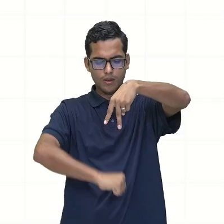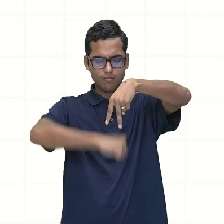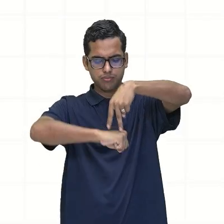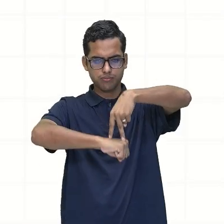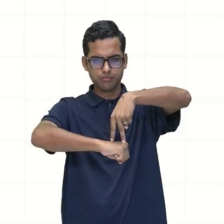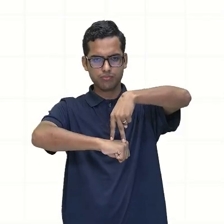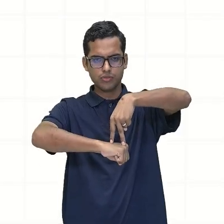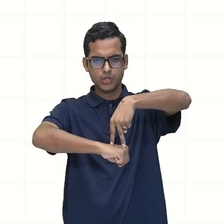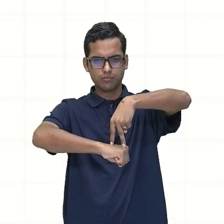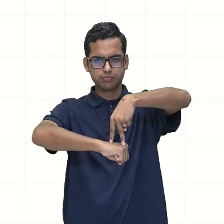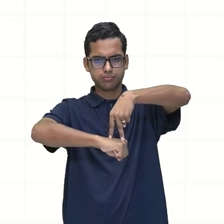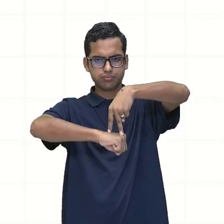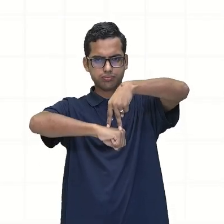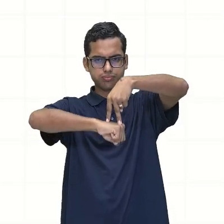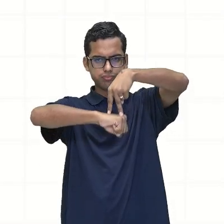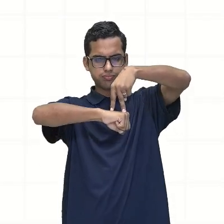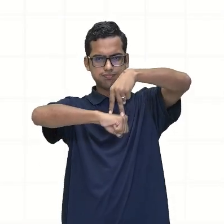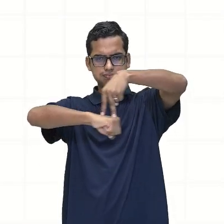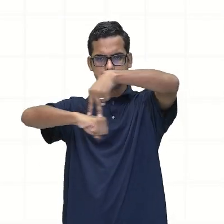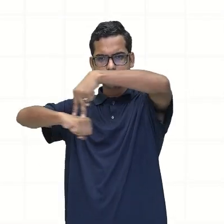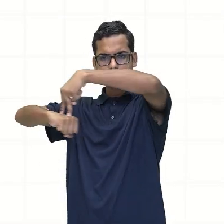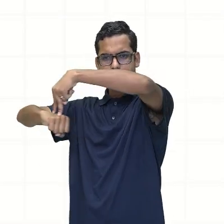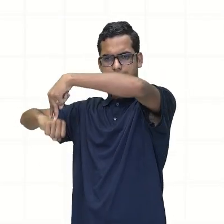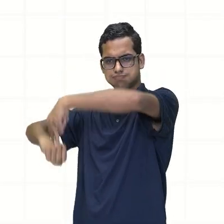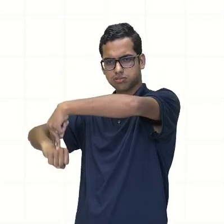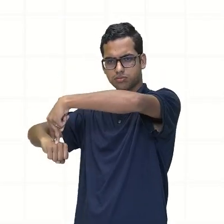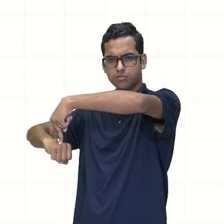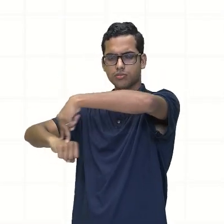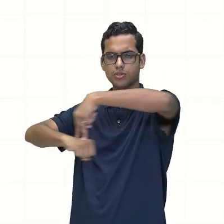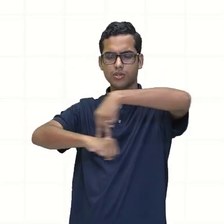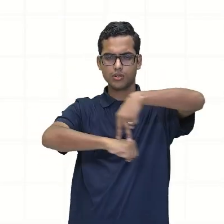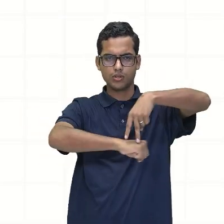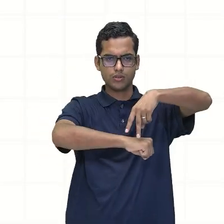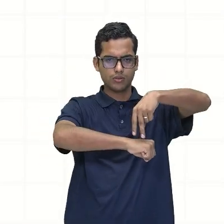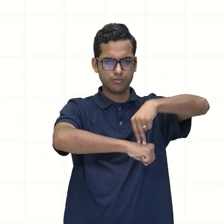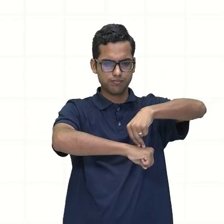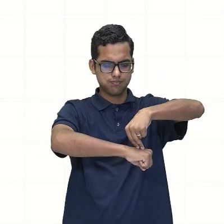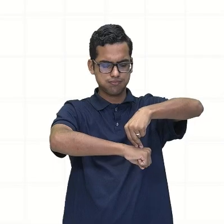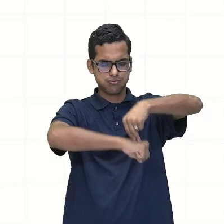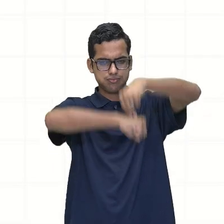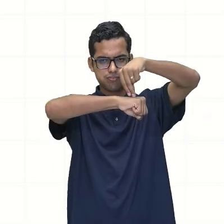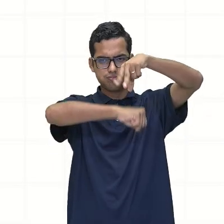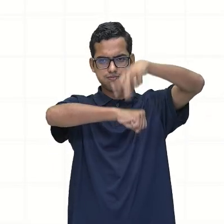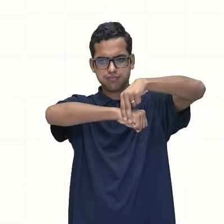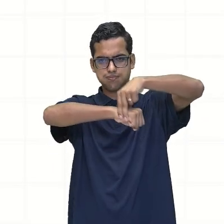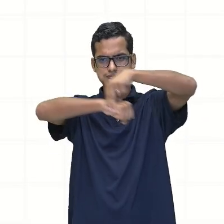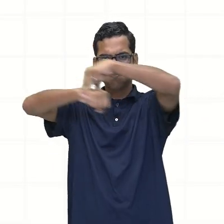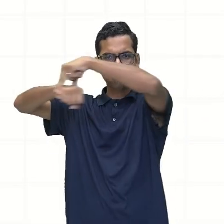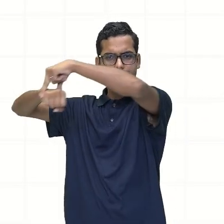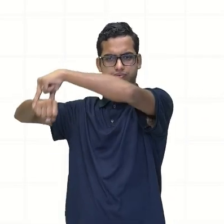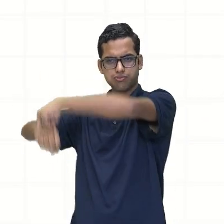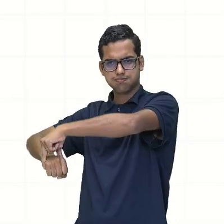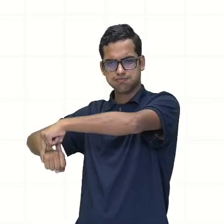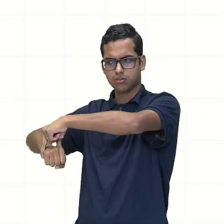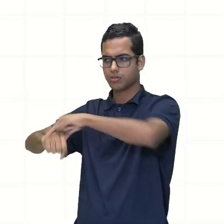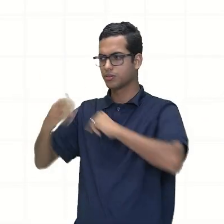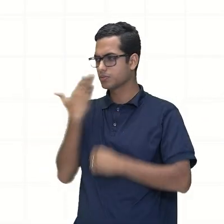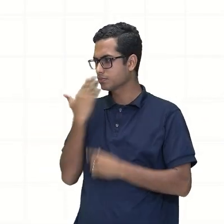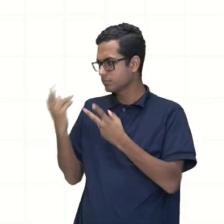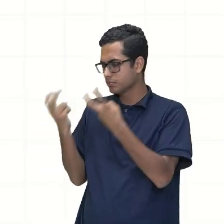Quais dos guindastes a seguir estão de acordo com essa recomendação? Então, essas medidas, elas